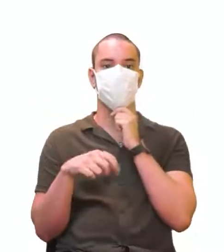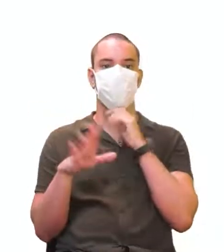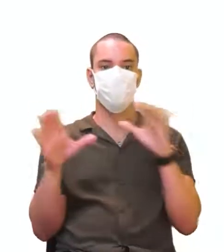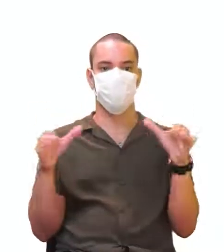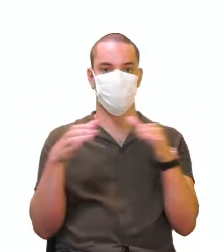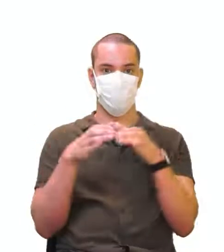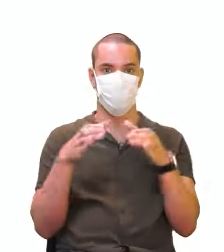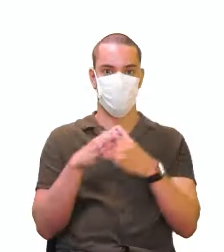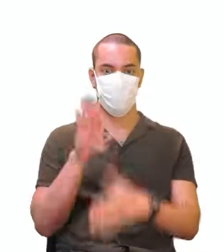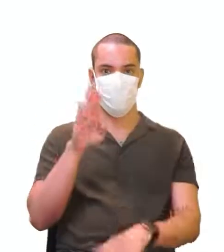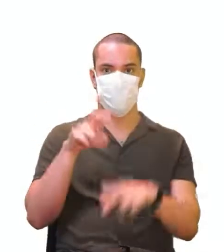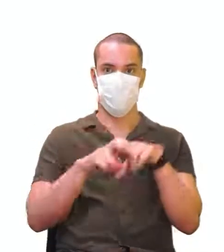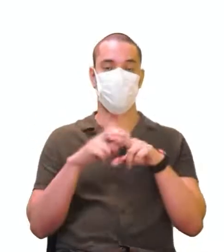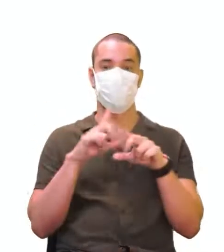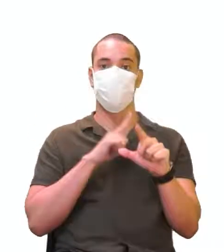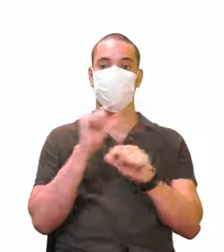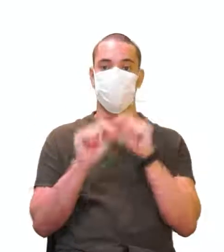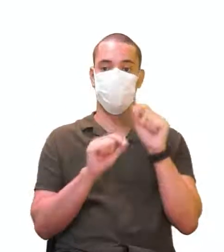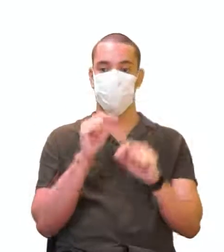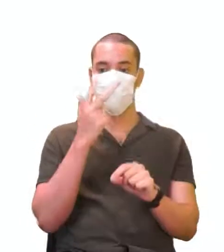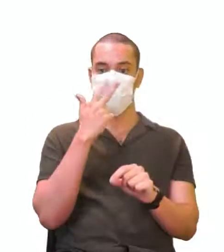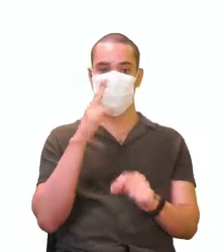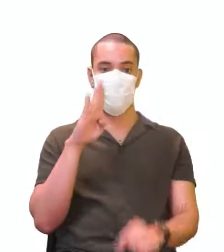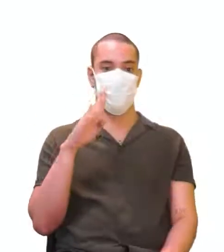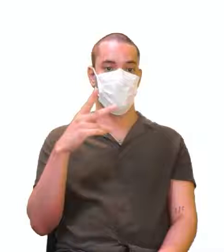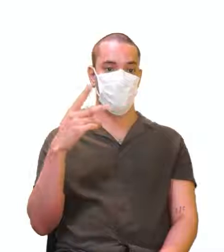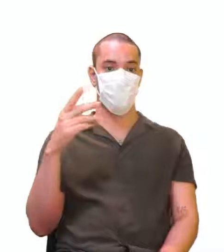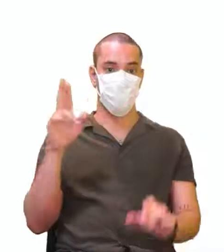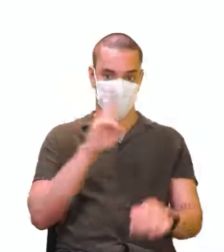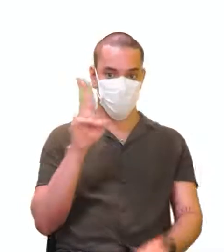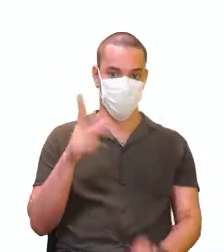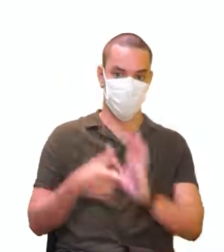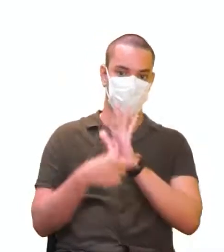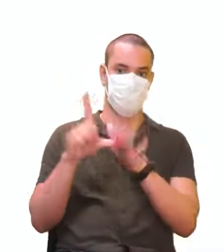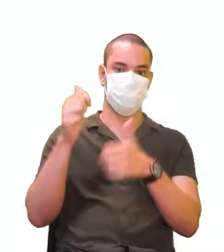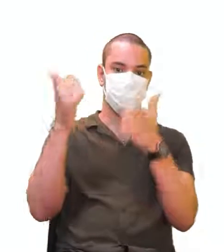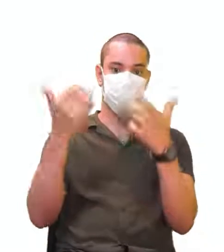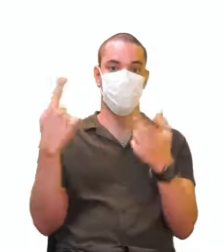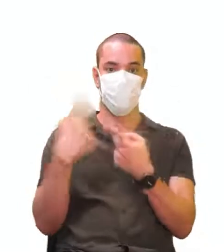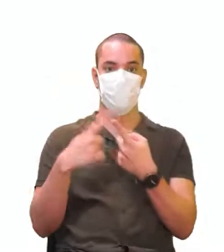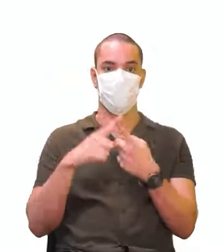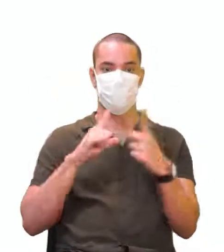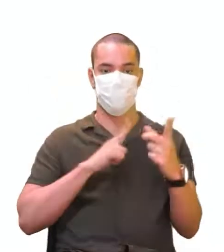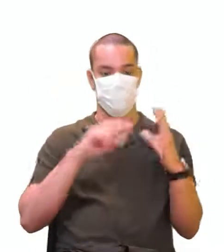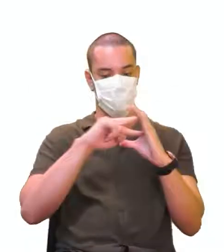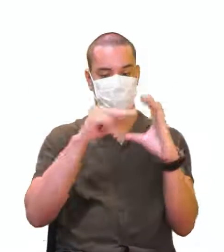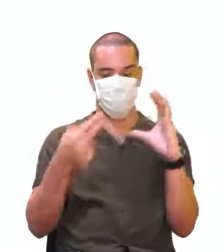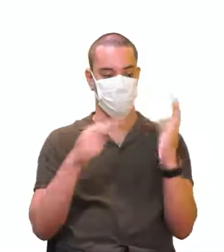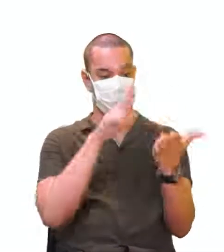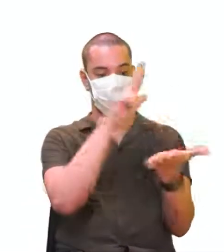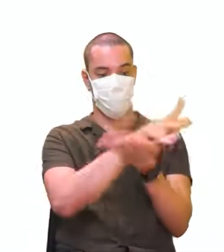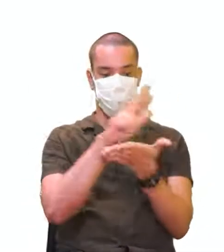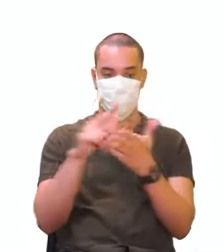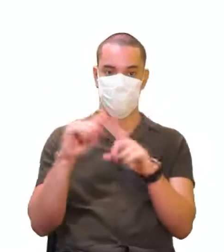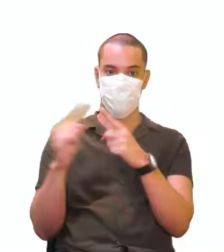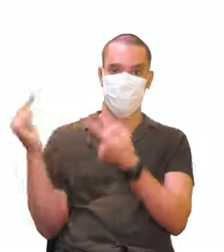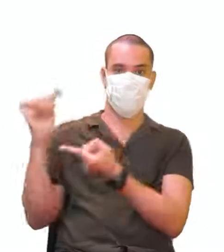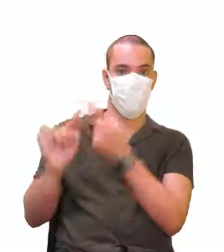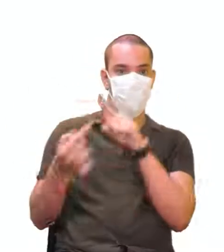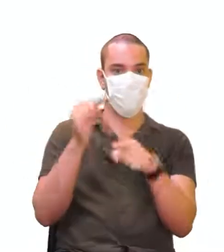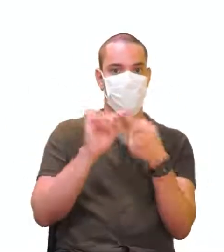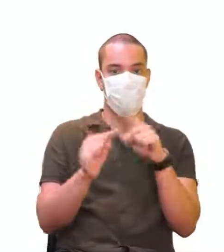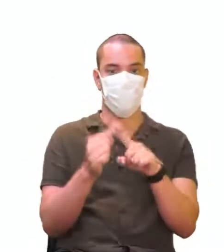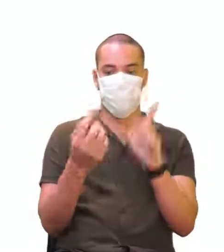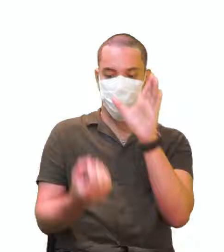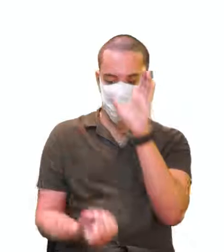B. Então, a gente tem... Por que é chamado de polialelia? Porque você vai ter vários alelos que vão se combinar